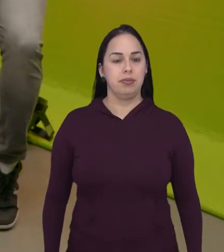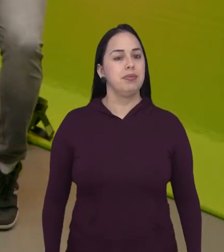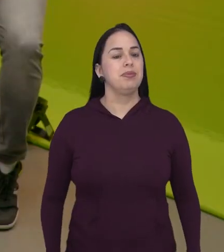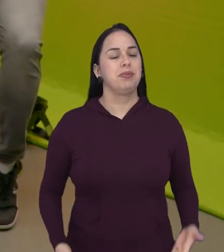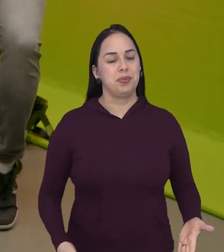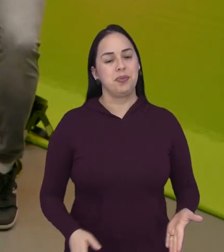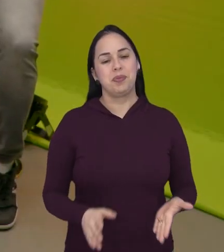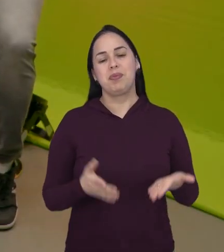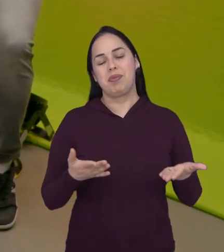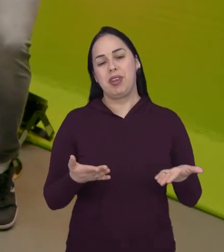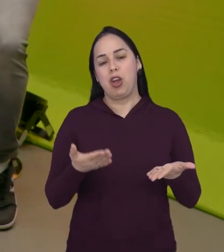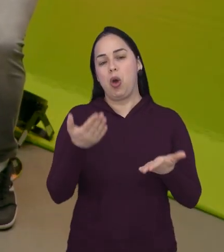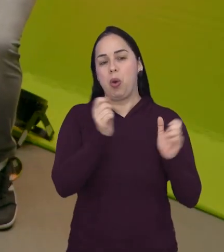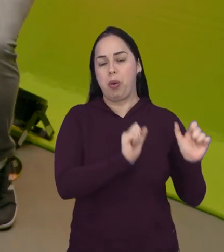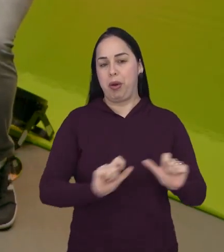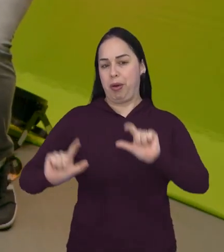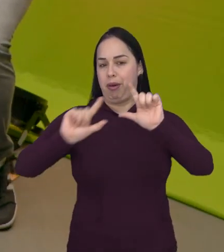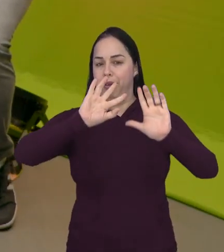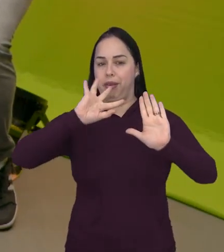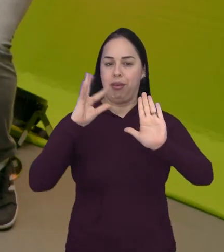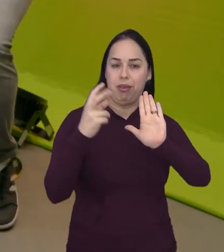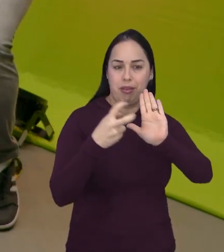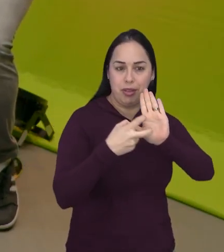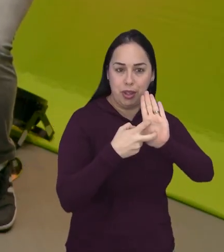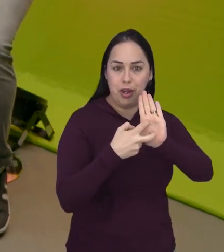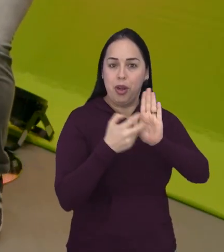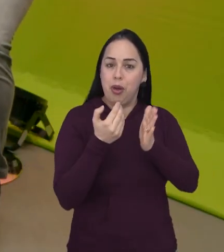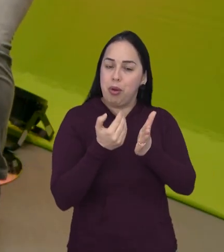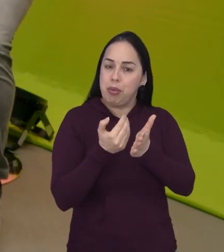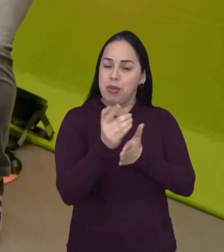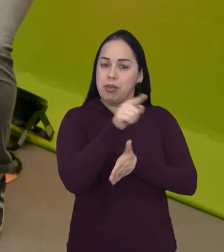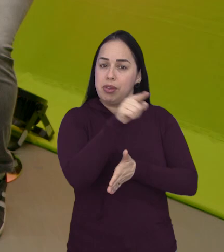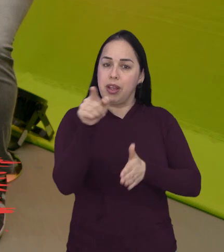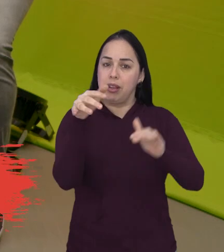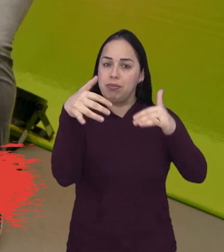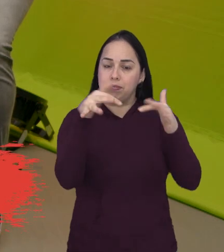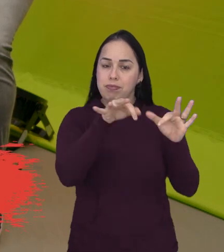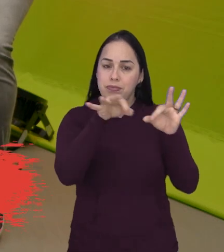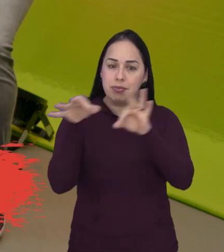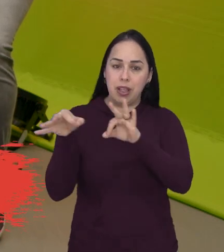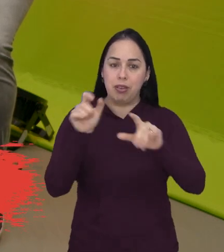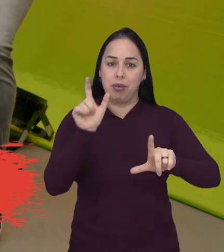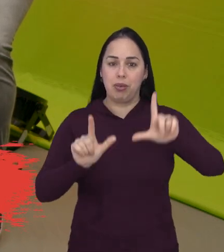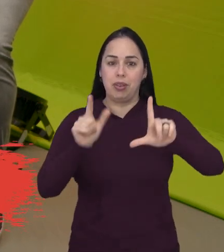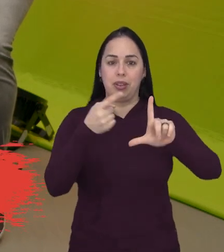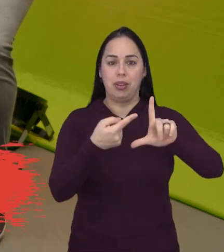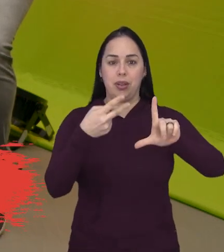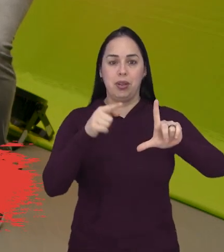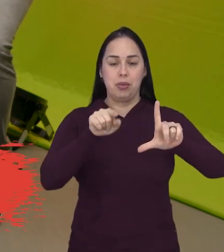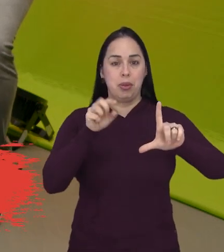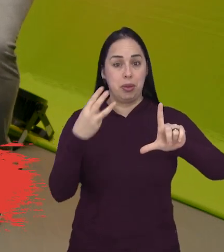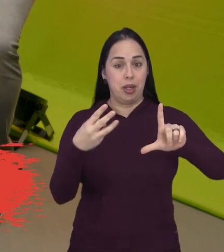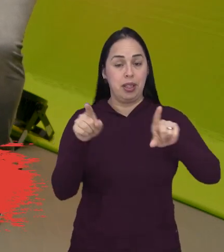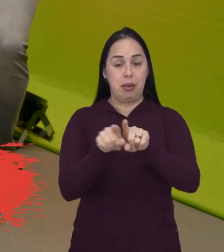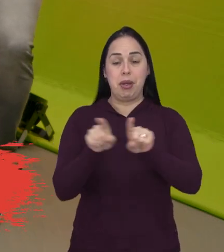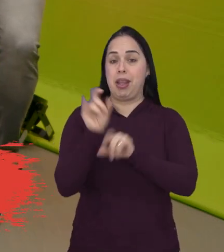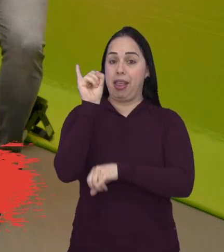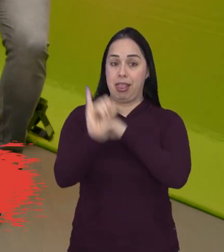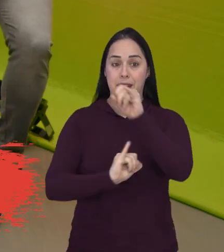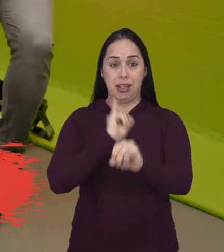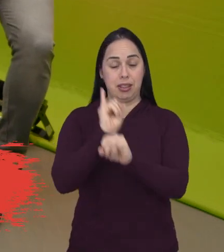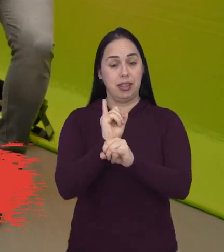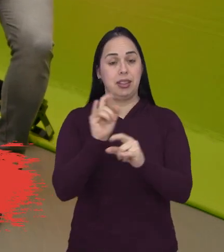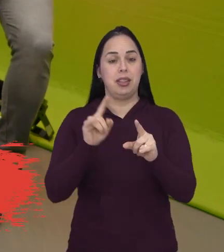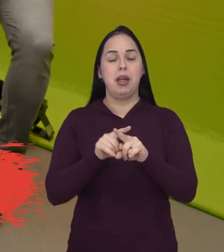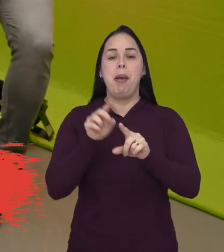É isso, gente. Conexão Cultura tá no ar e você sempre acompanha a gente aqui pelo canal 12.3 e também na internet. É só